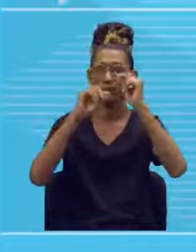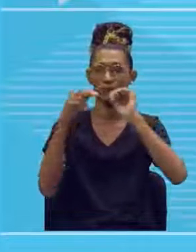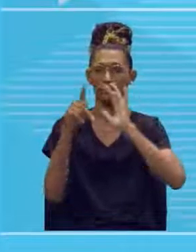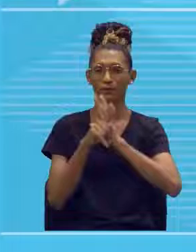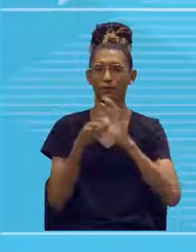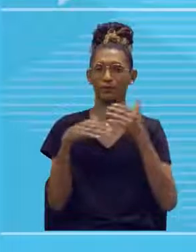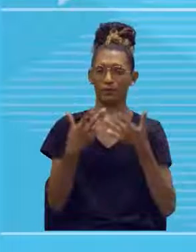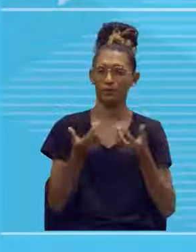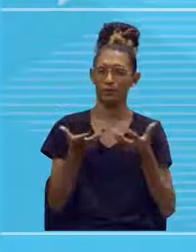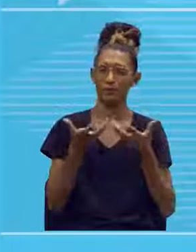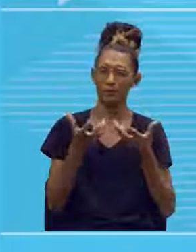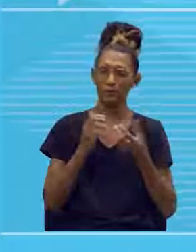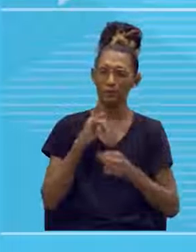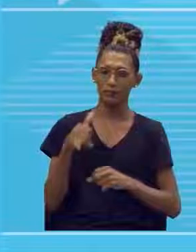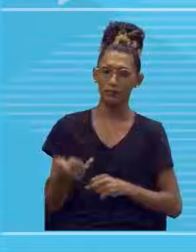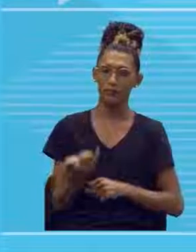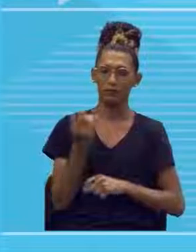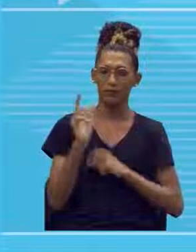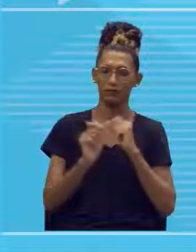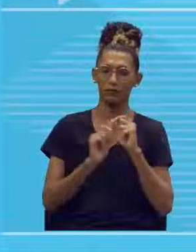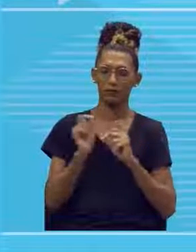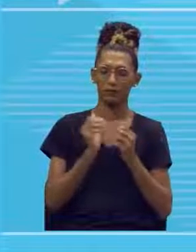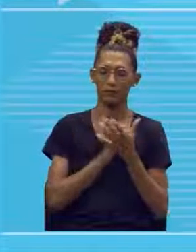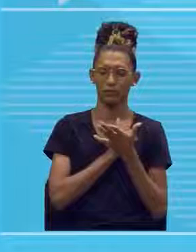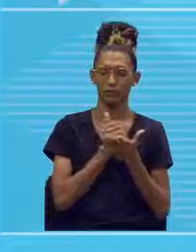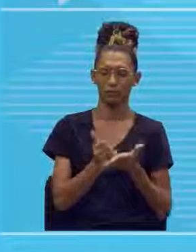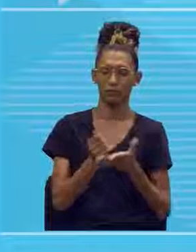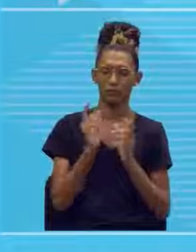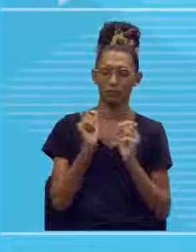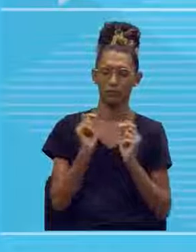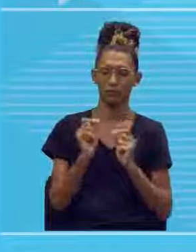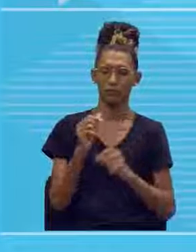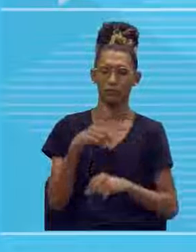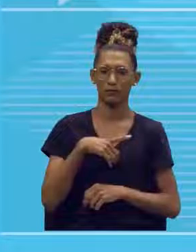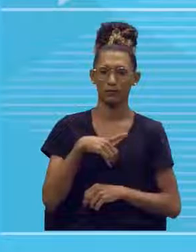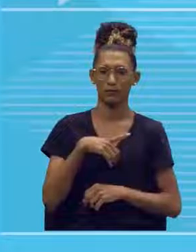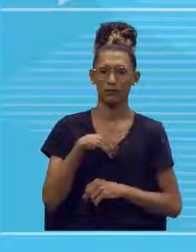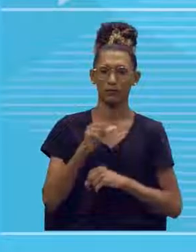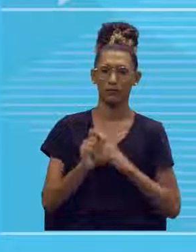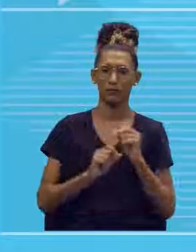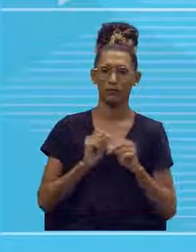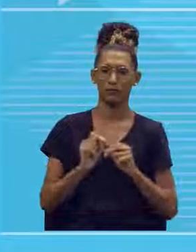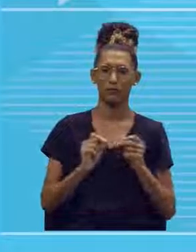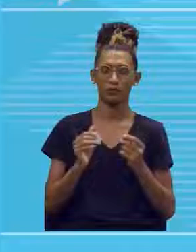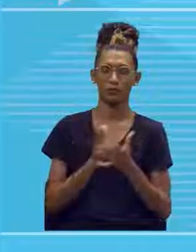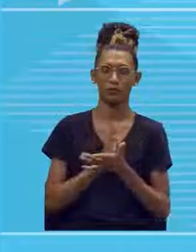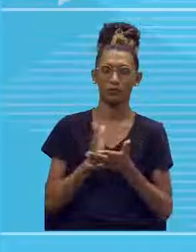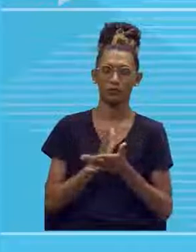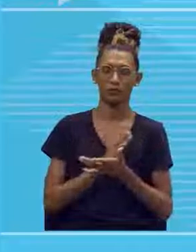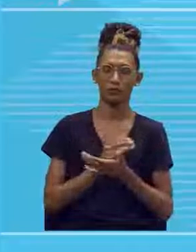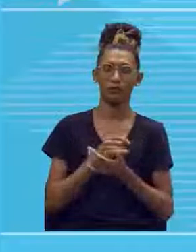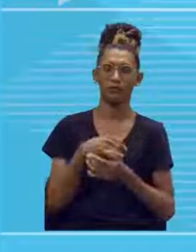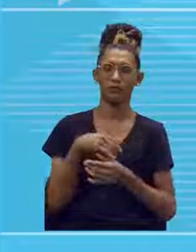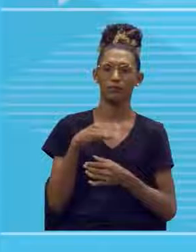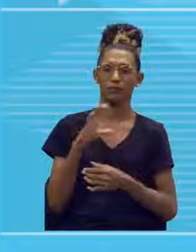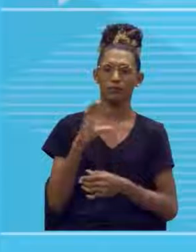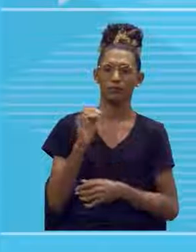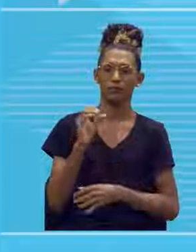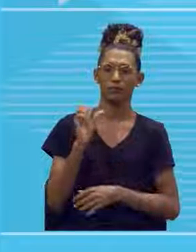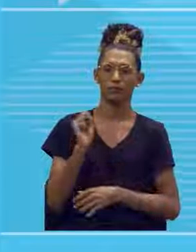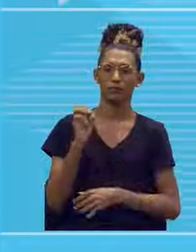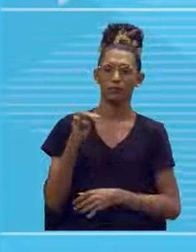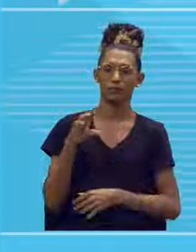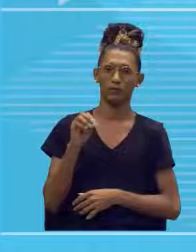E aí eu quero aproveitar para a gente começar a trazer aqui algumas cosmovisões né